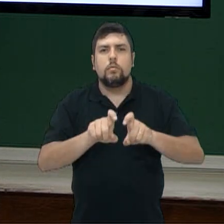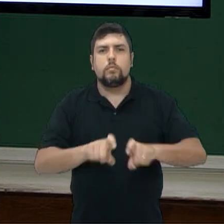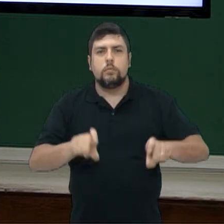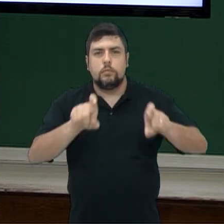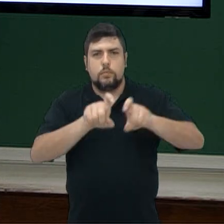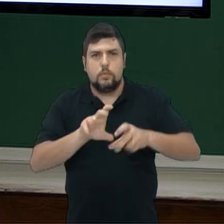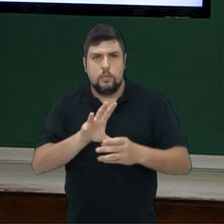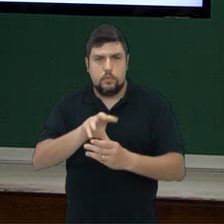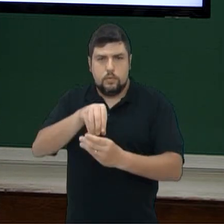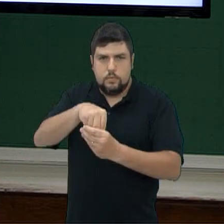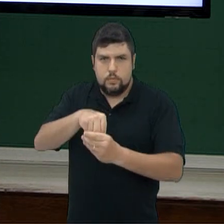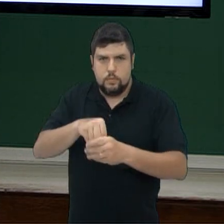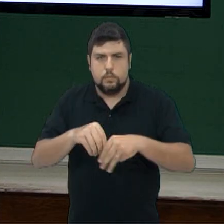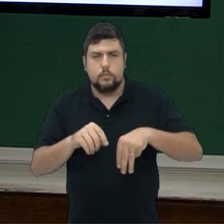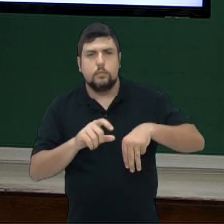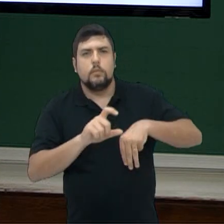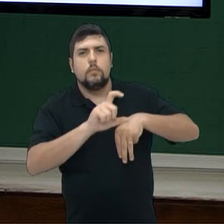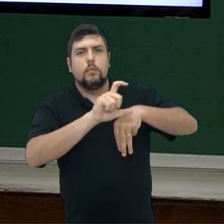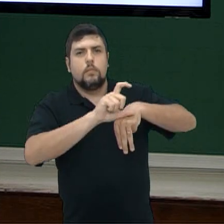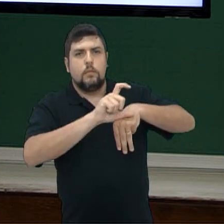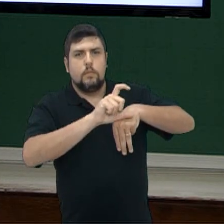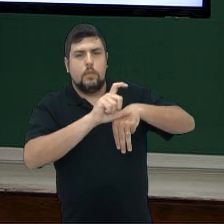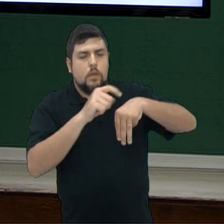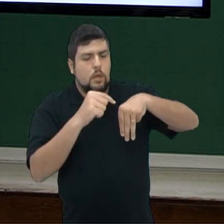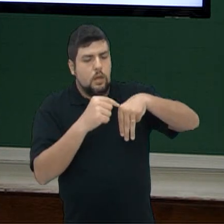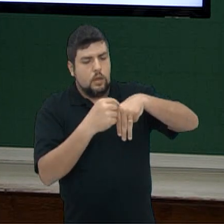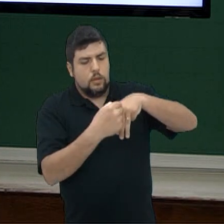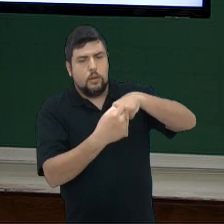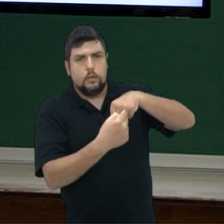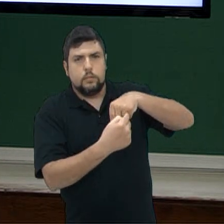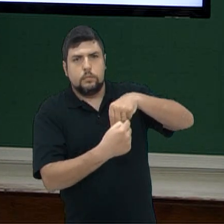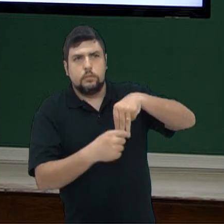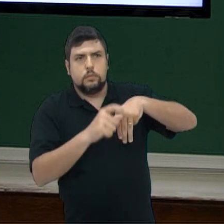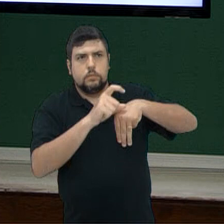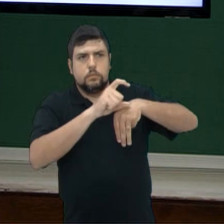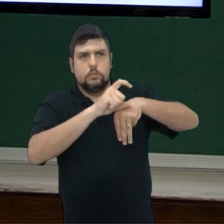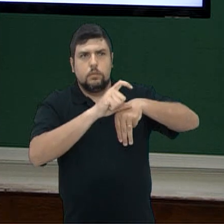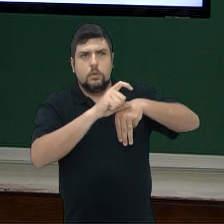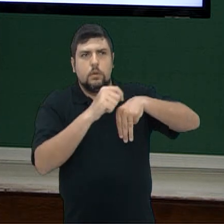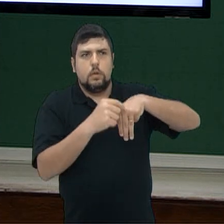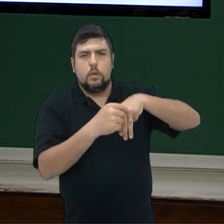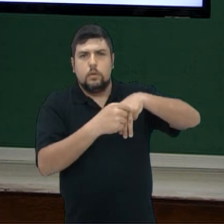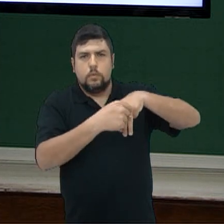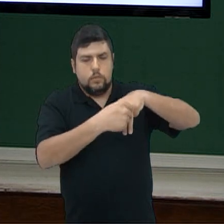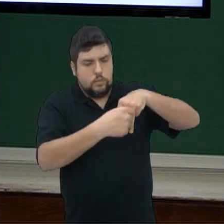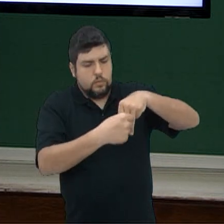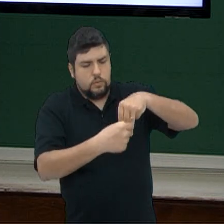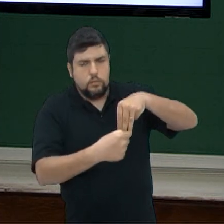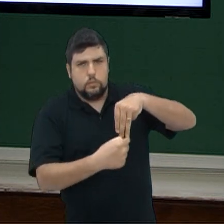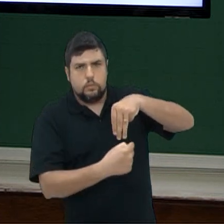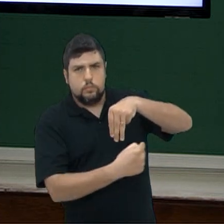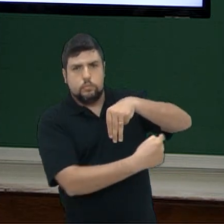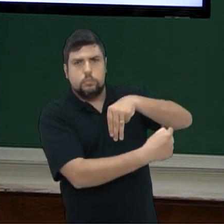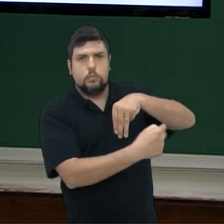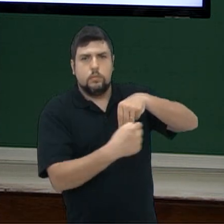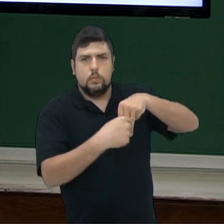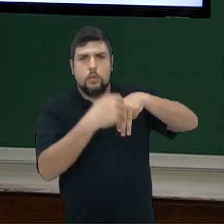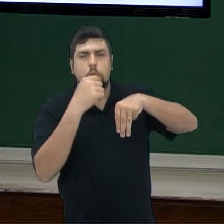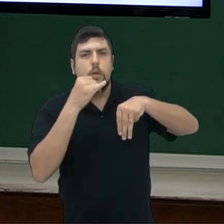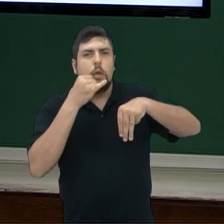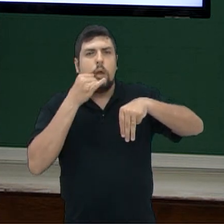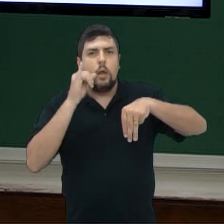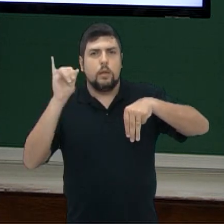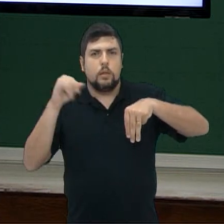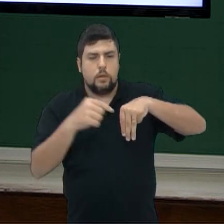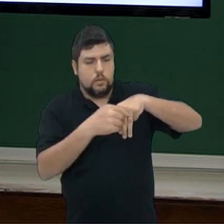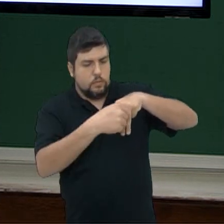né, então ele regula. E aqui nós temos o emissor, né, que é a saída da corrente, né. Então,